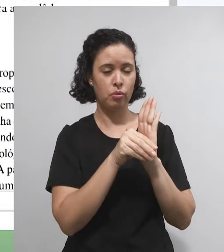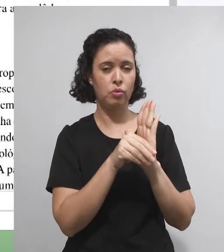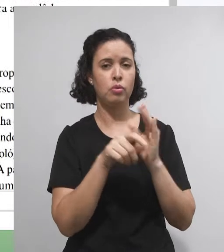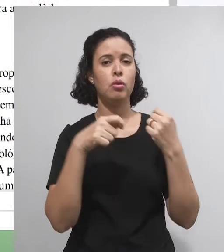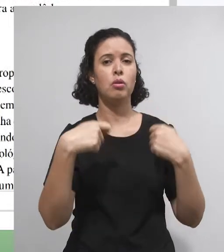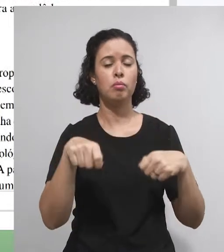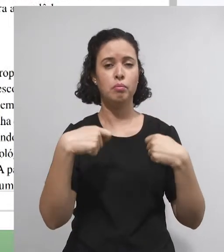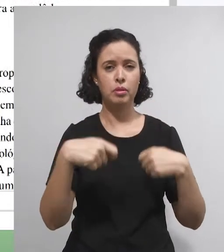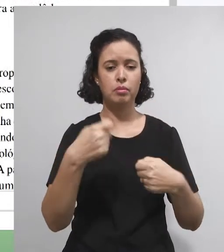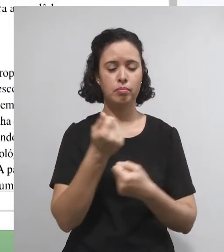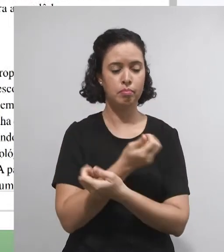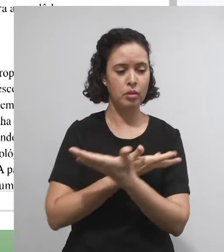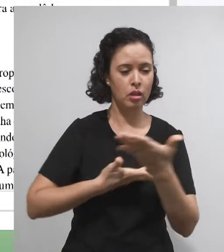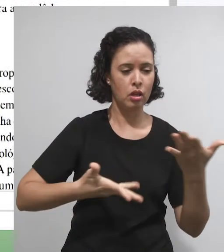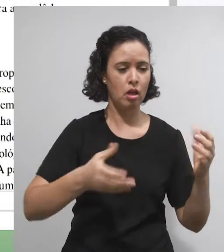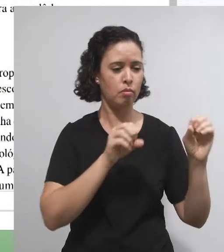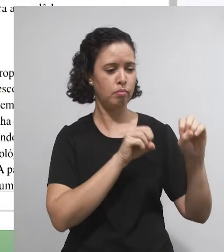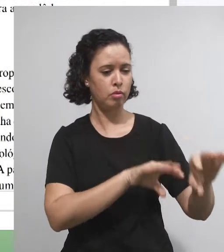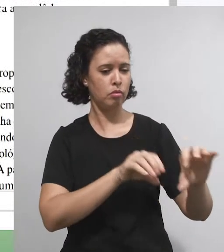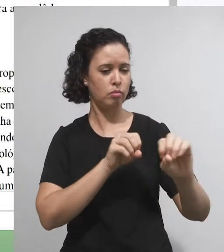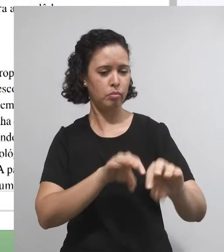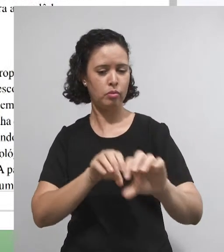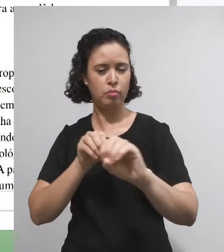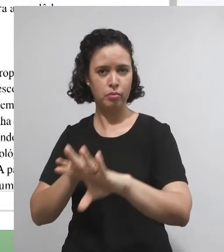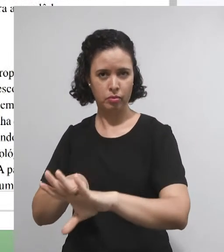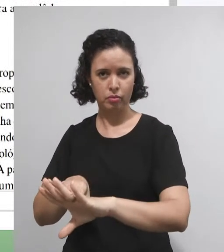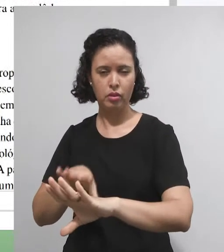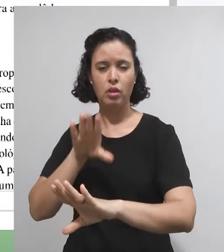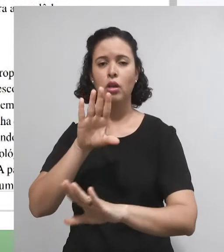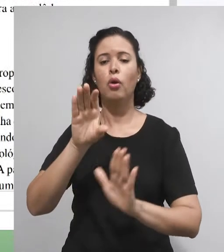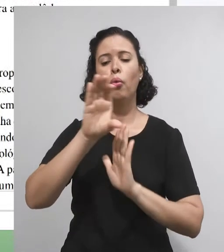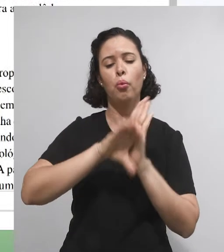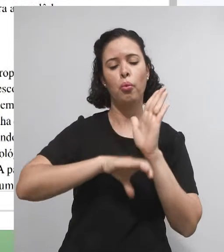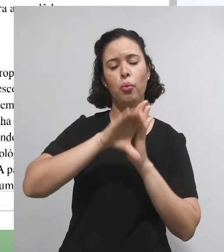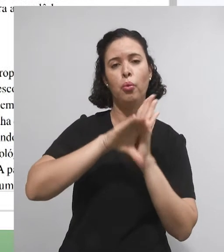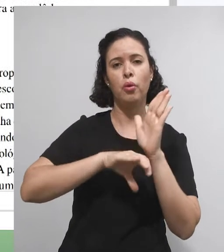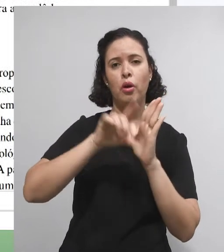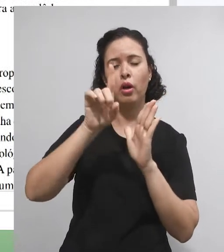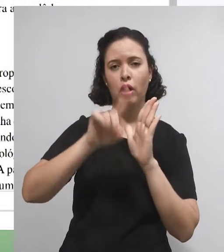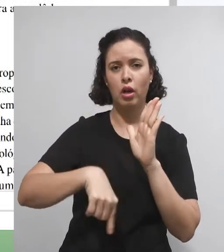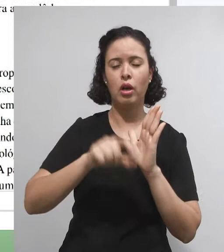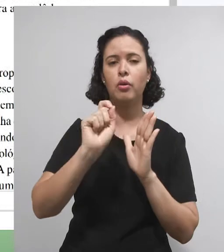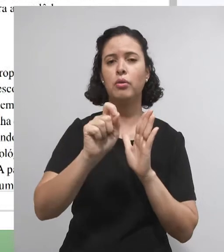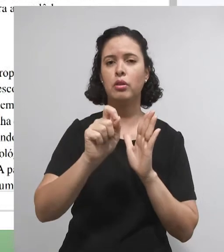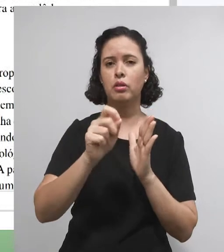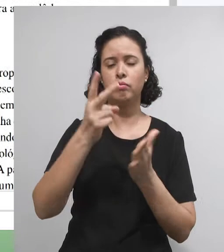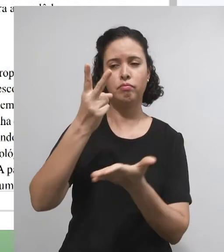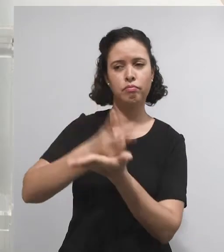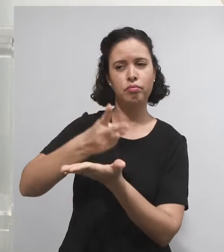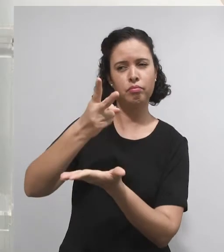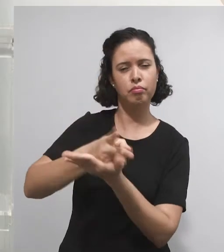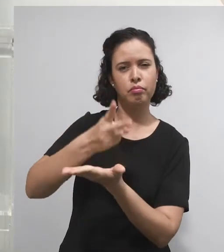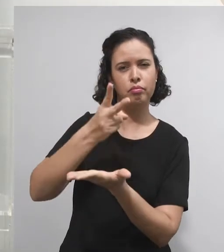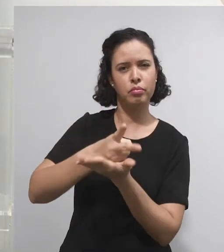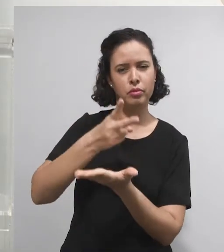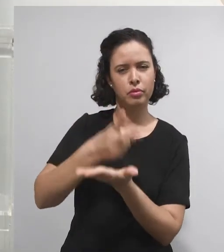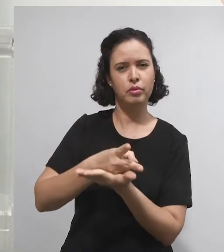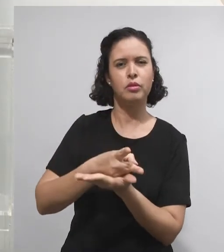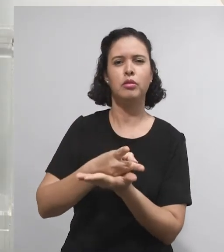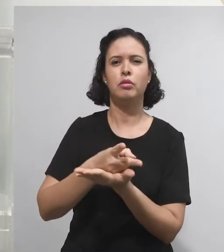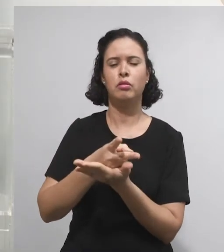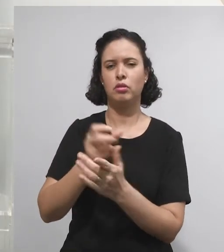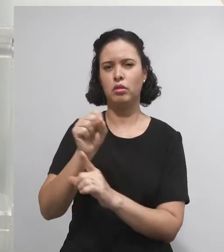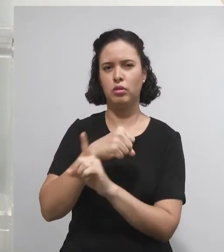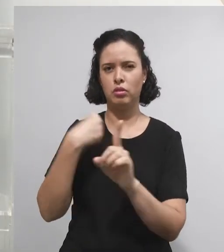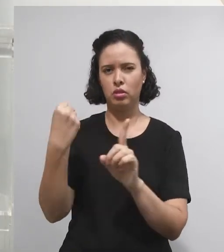ser transmitido, deve ser passado, e o currículo, ele é o status quo da sociedade. A intenção